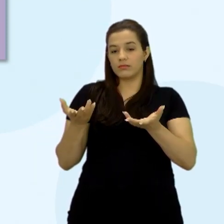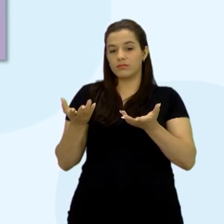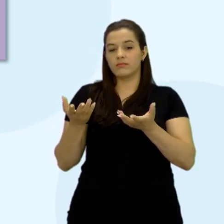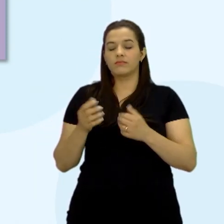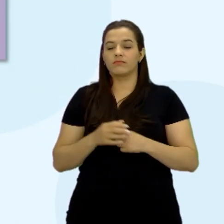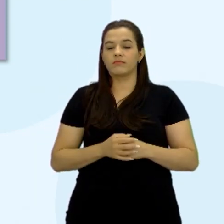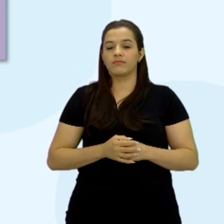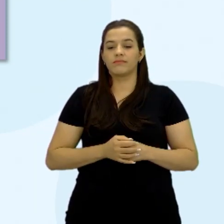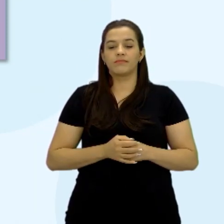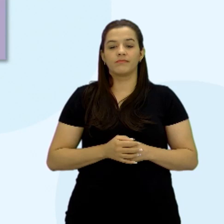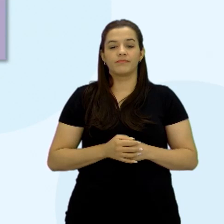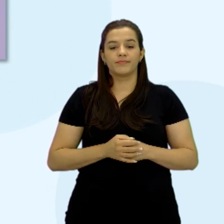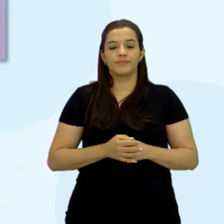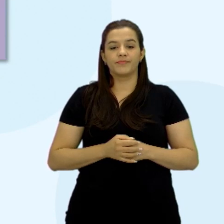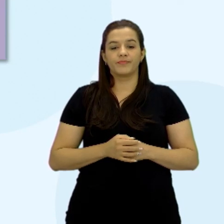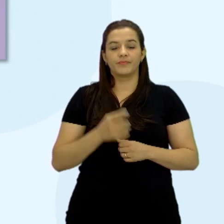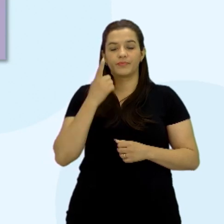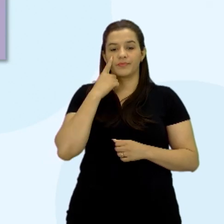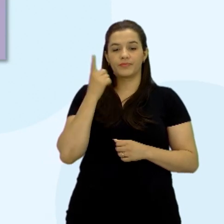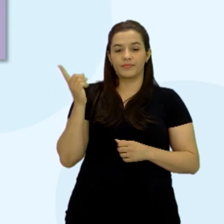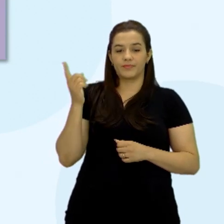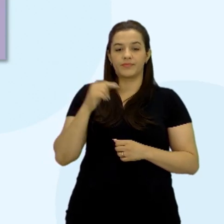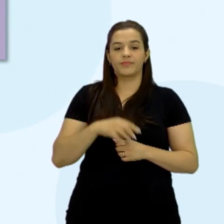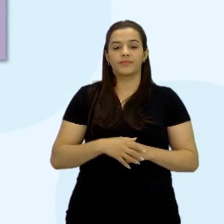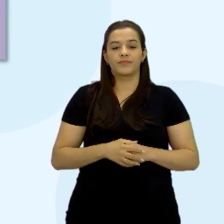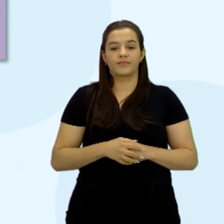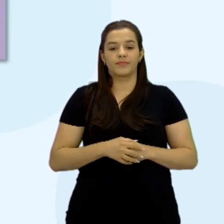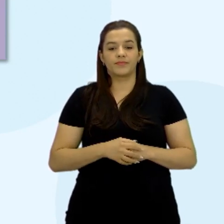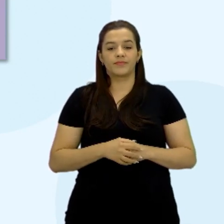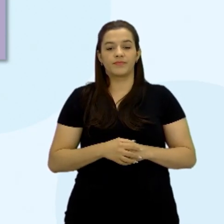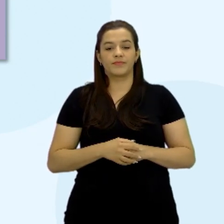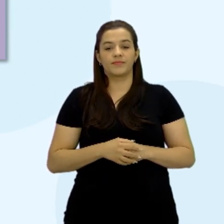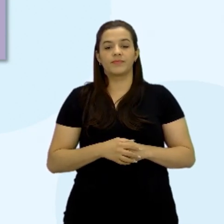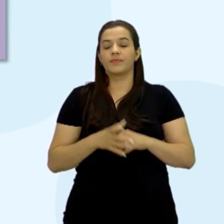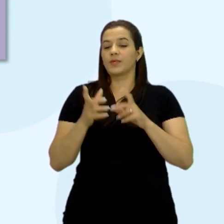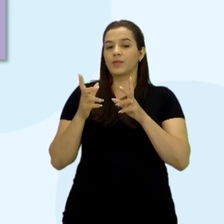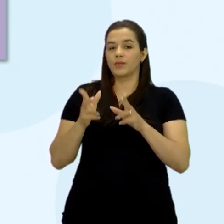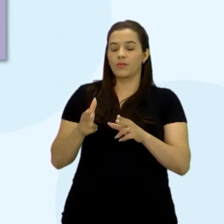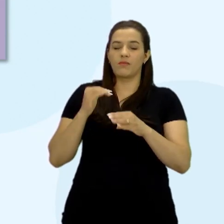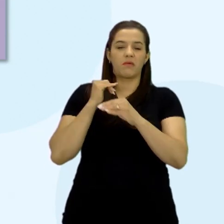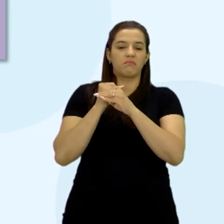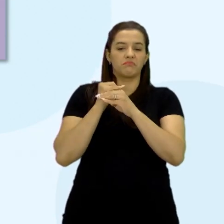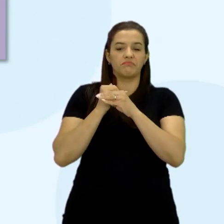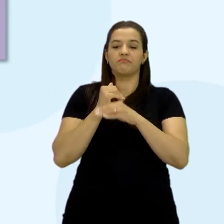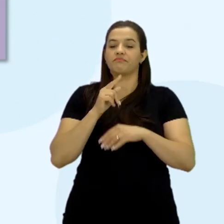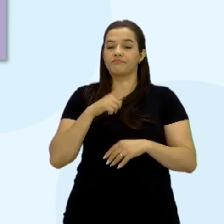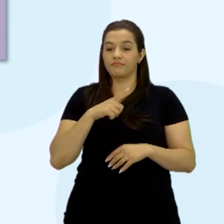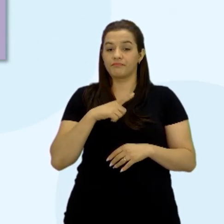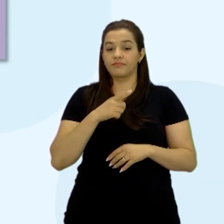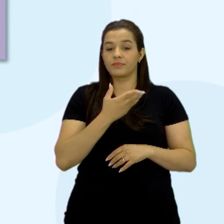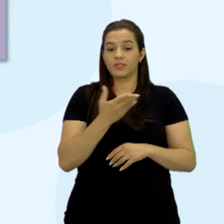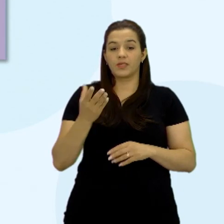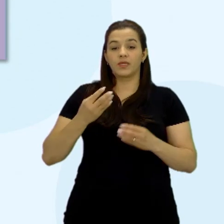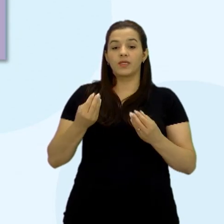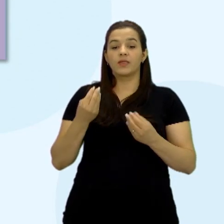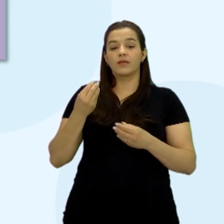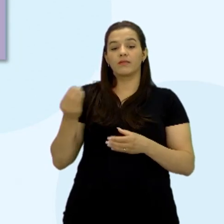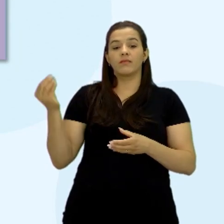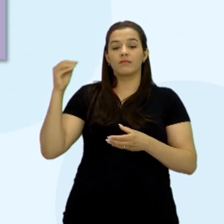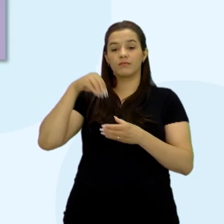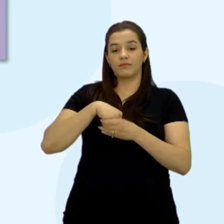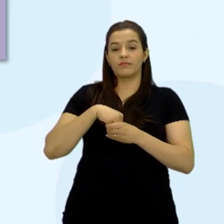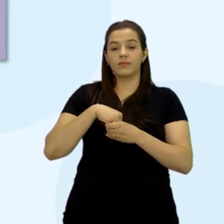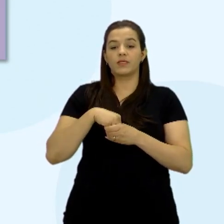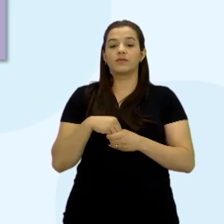de igual, né? Olha lá, de roxinho, roxinho igual. Resultado, e, né? De igual. Exatamente, muito bom. E aqui o adicionar, né? Vou colocar de